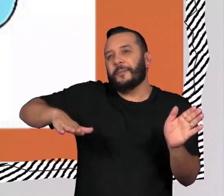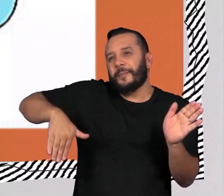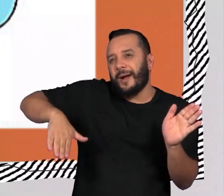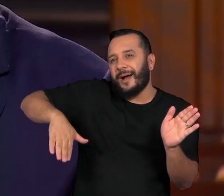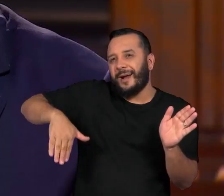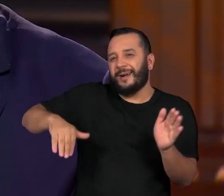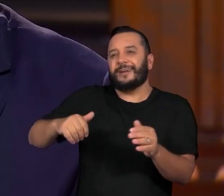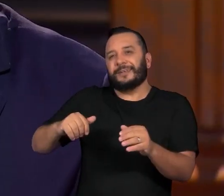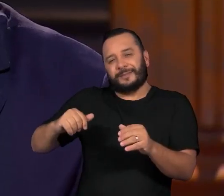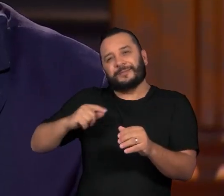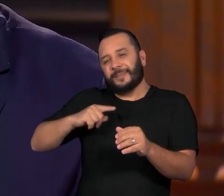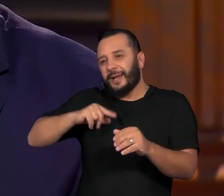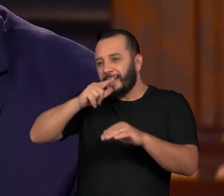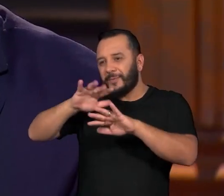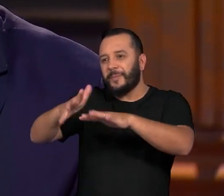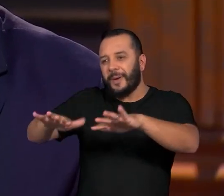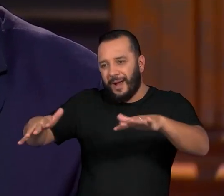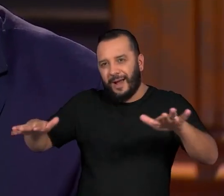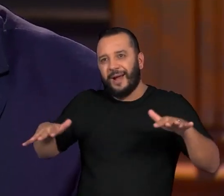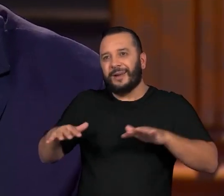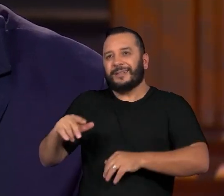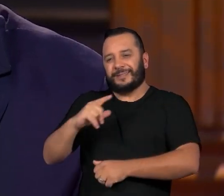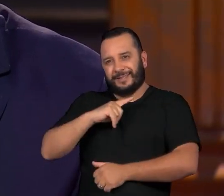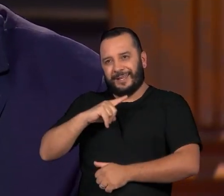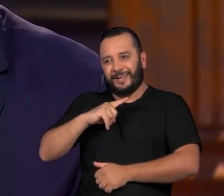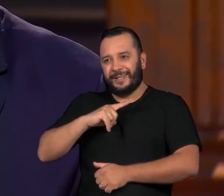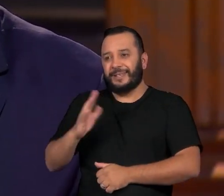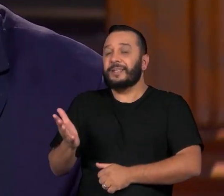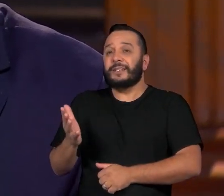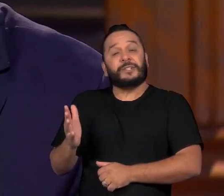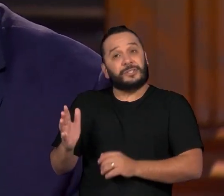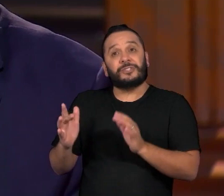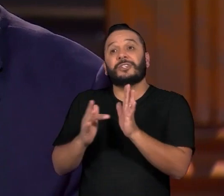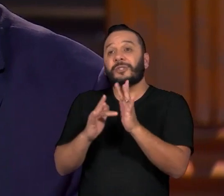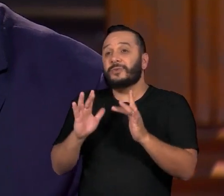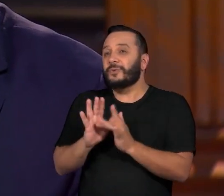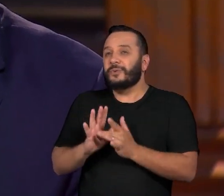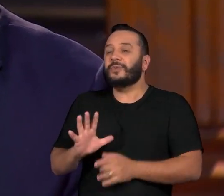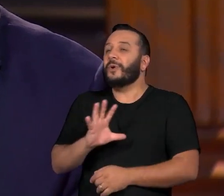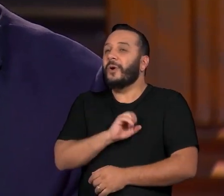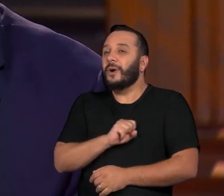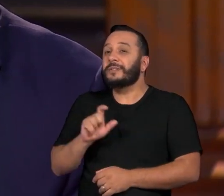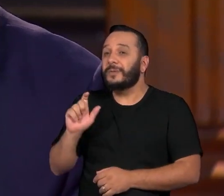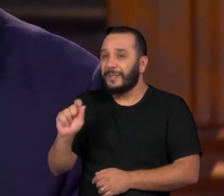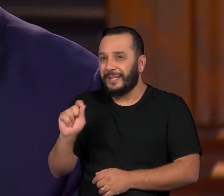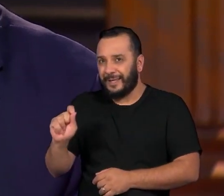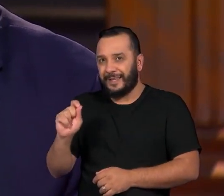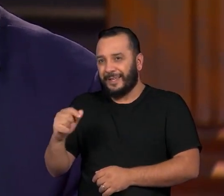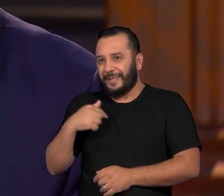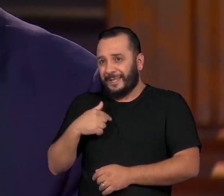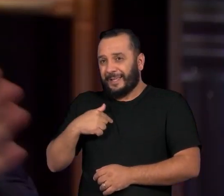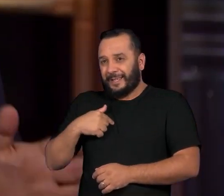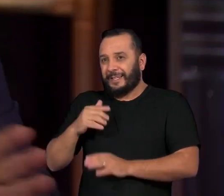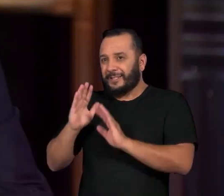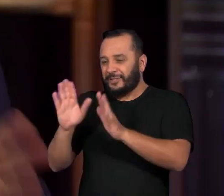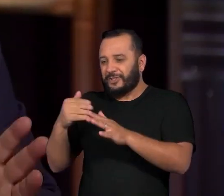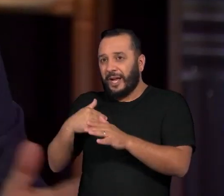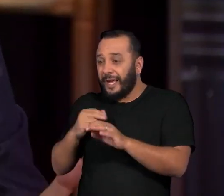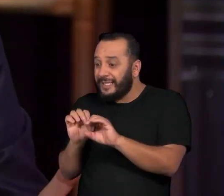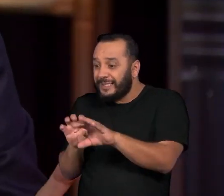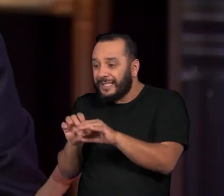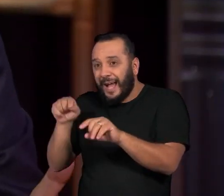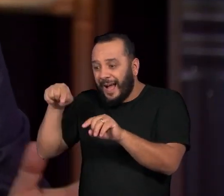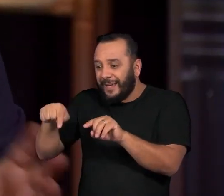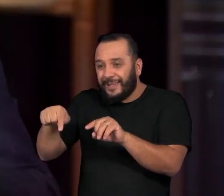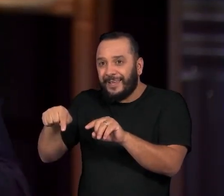Entroncamento nosso Senhor escolheu um lugar onde a semente do evangelho e ia ser ia transitar era